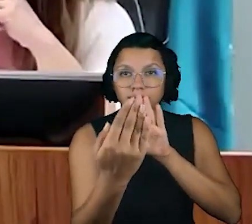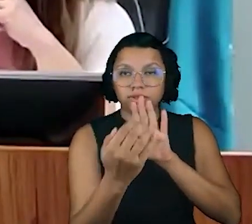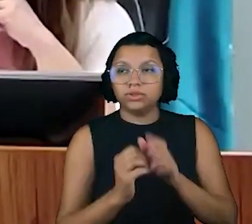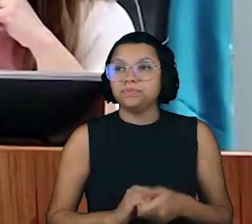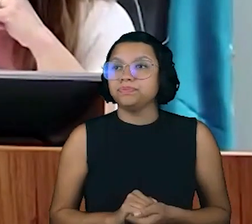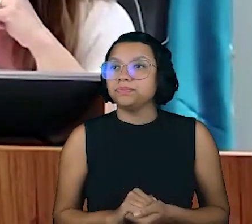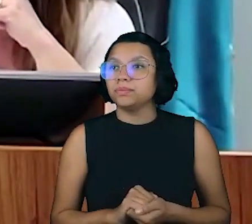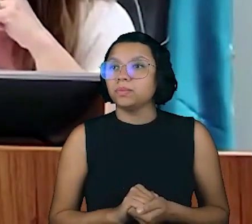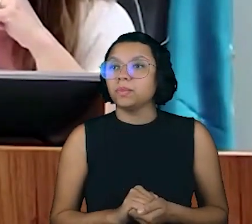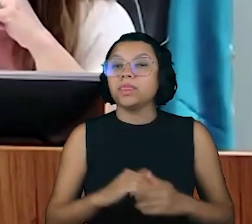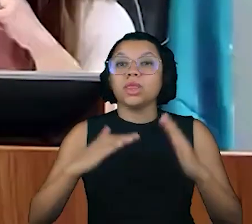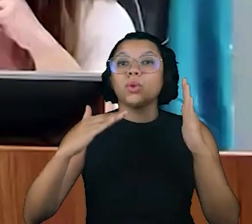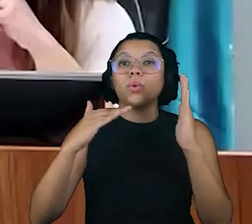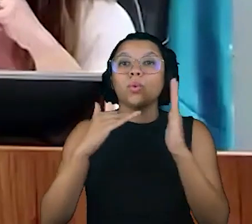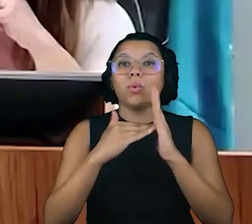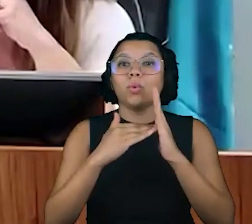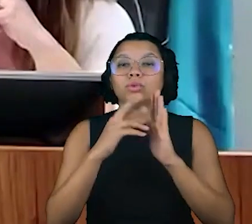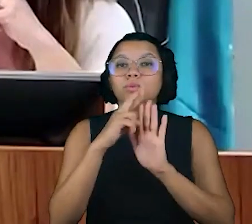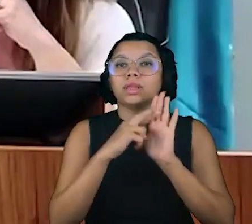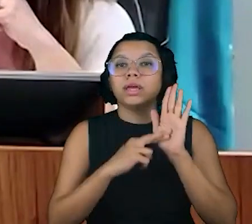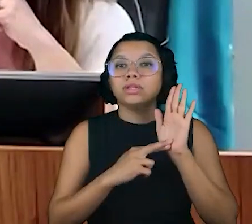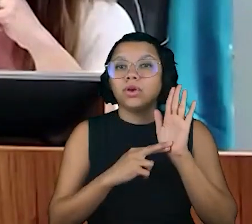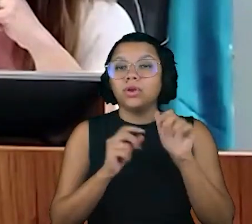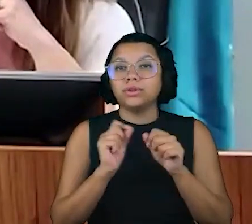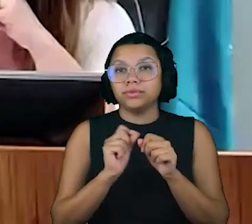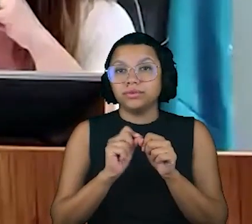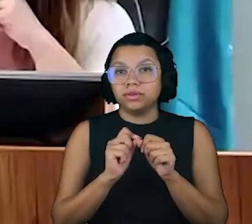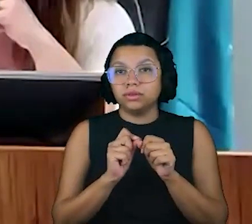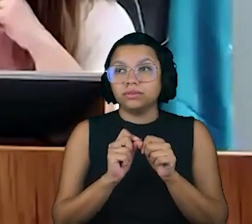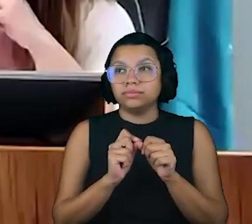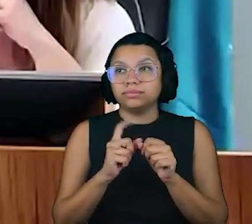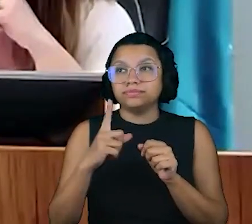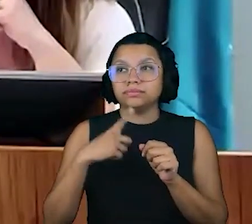O último relatório que foi gerado, ele tem